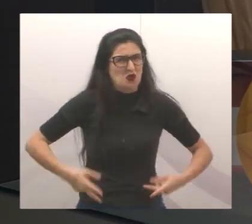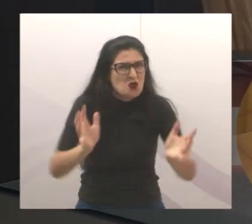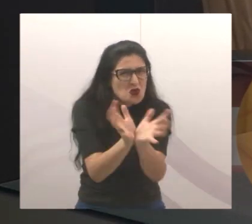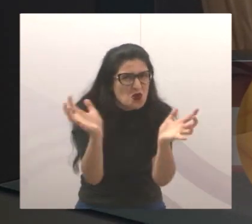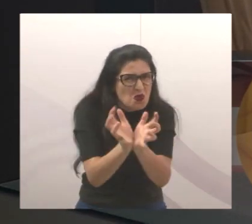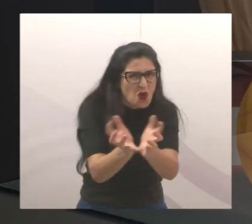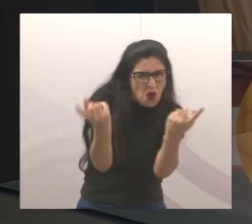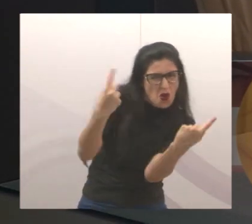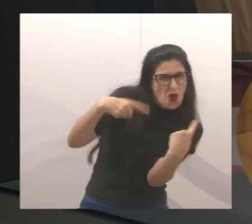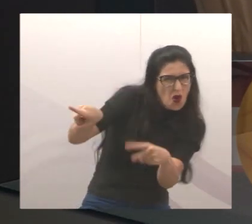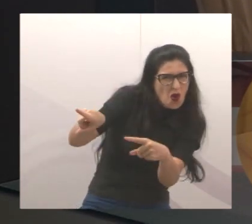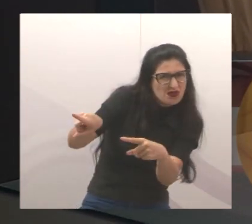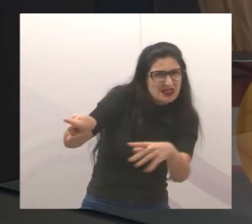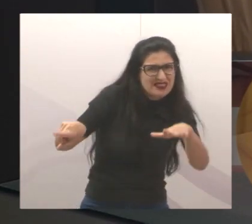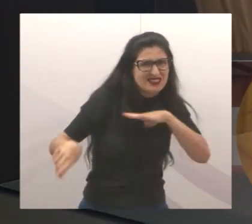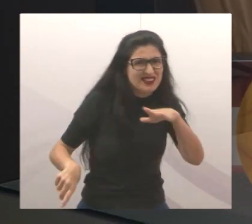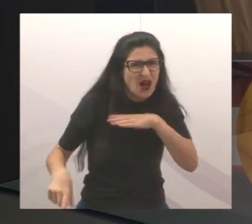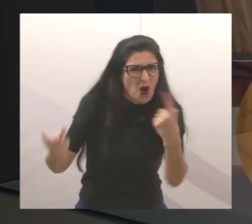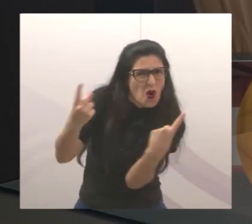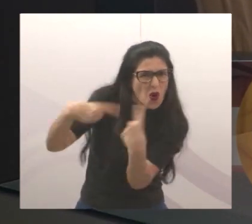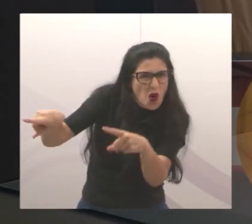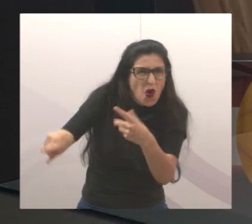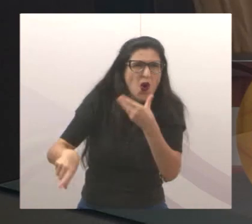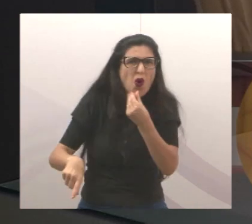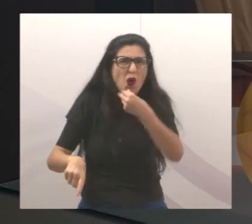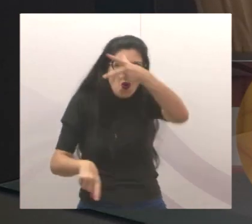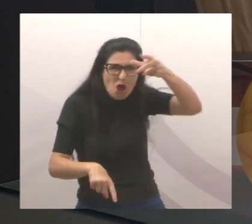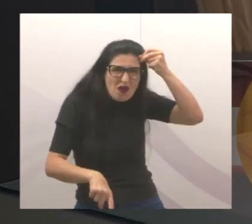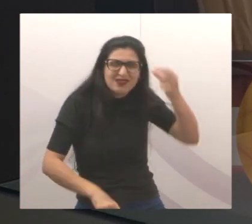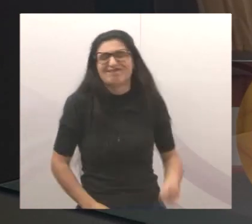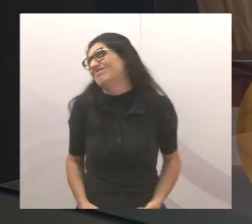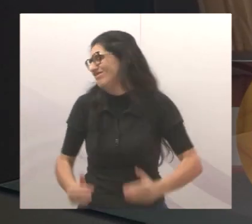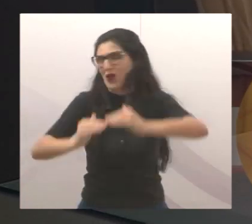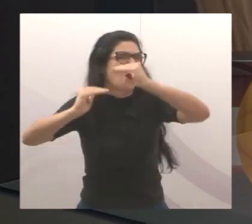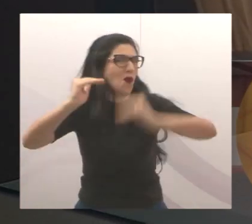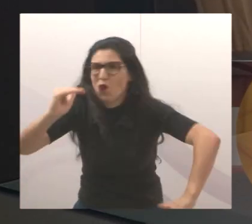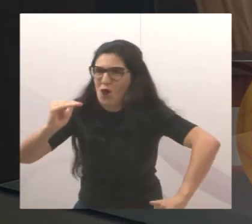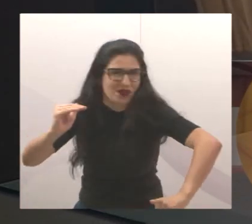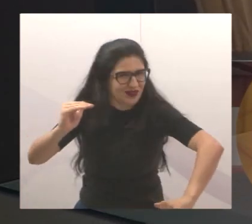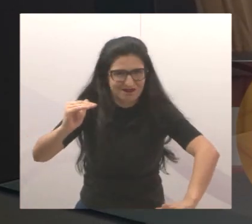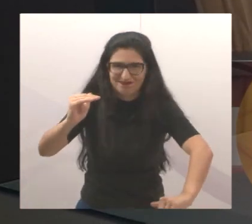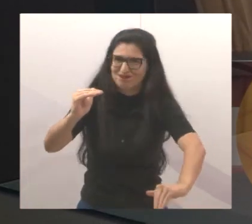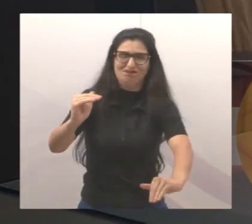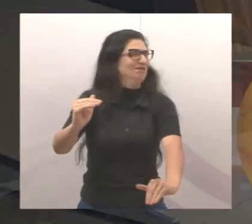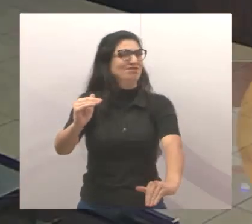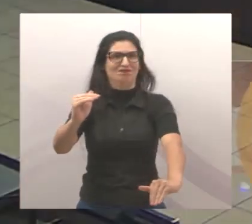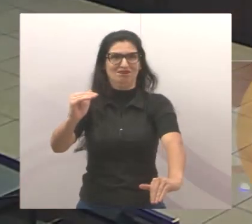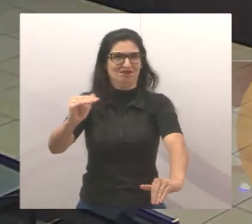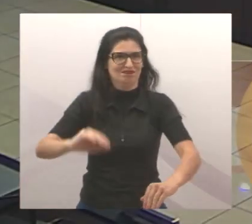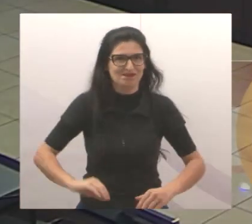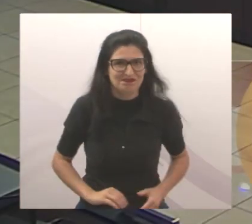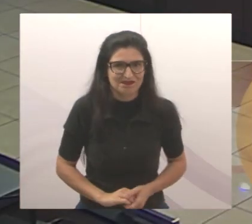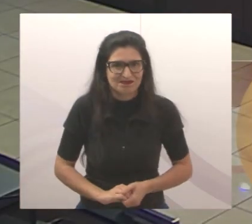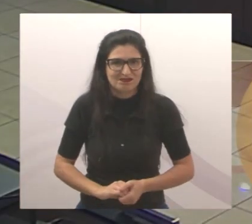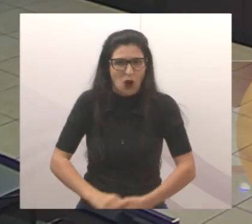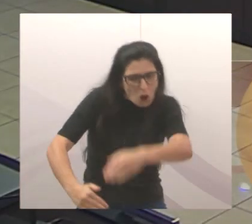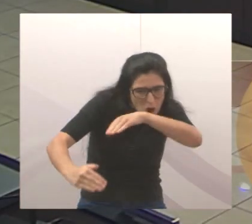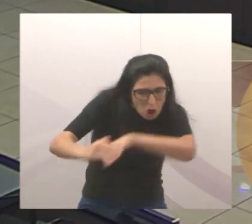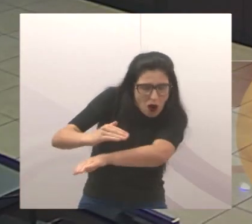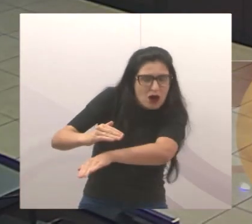para quanto pior, melhor. Você favorável, faria a mesma coisa que o prefeito fez. Voto a favor do